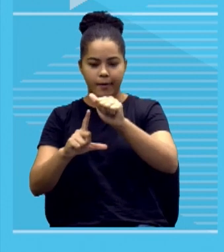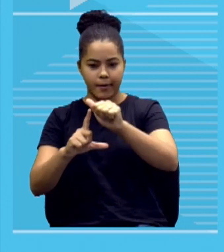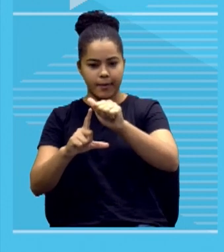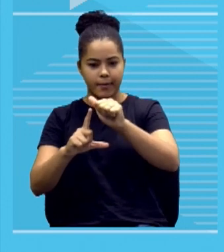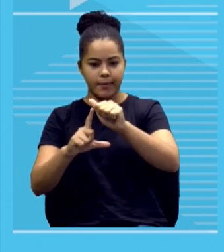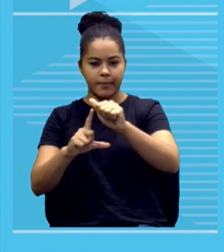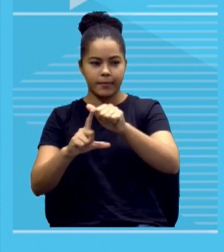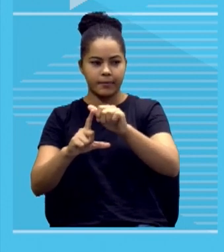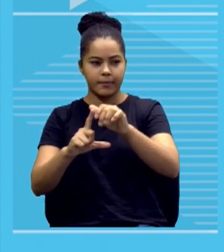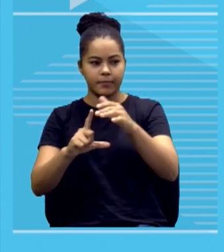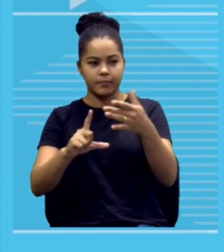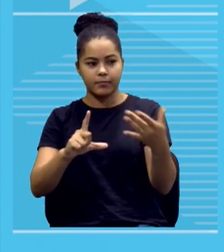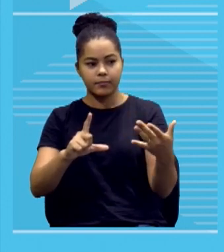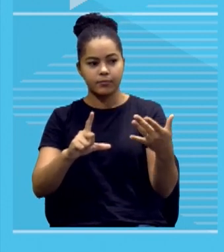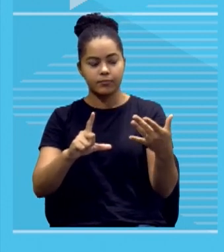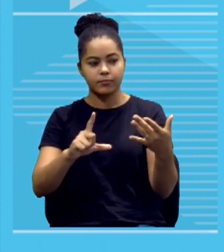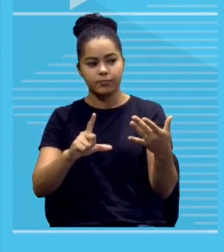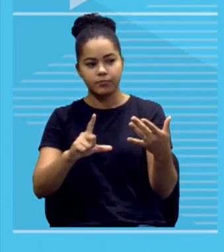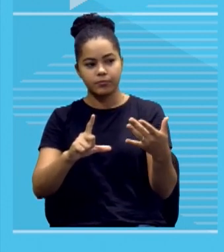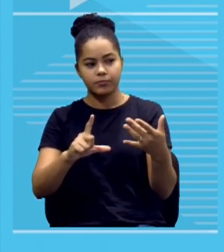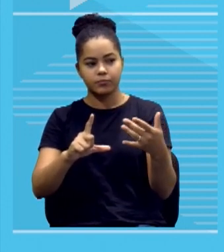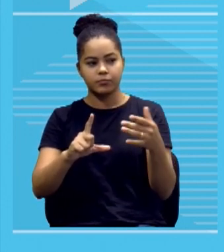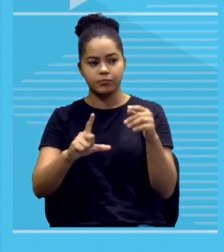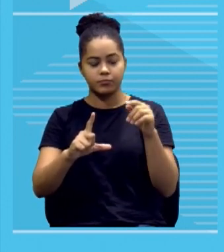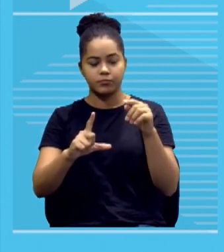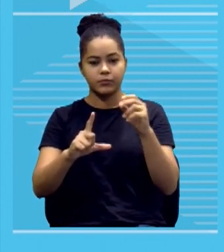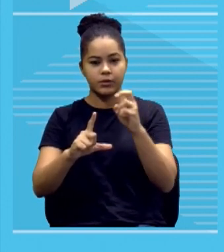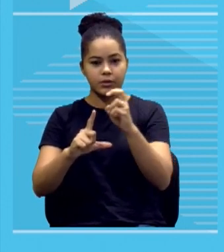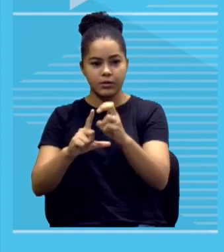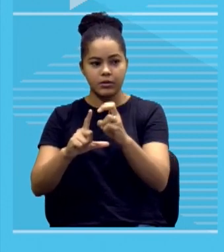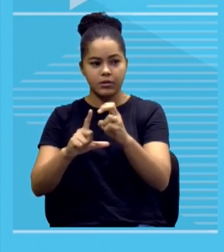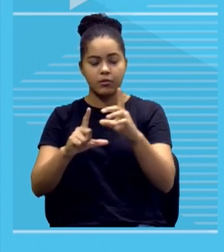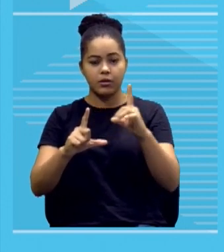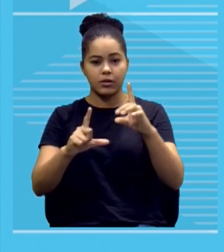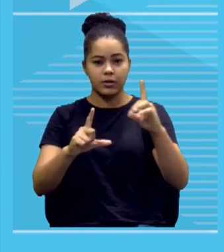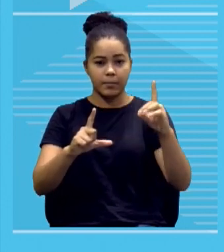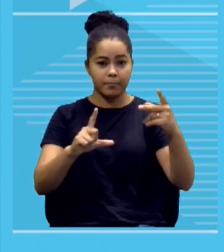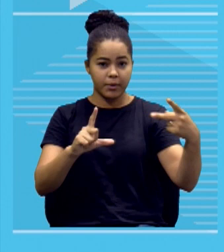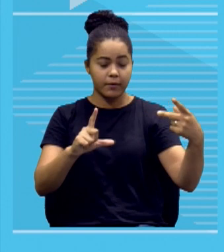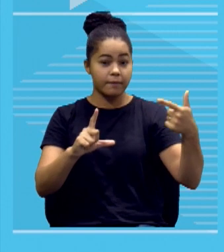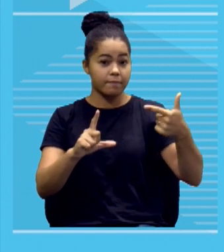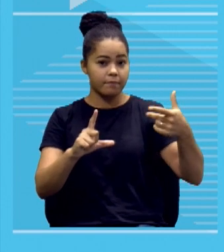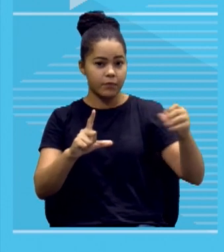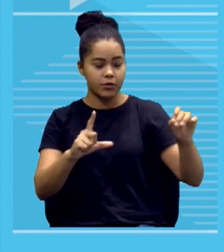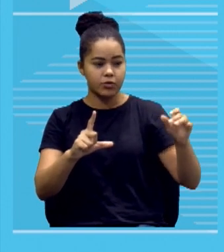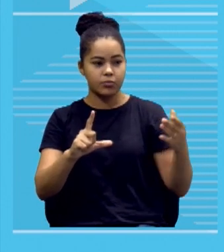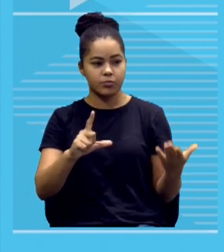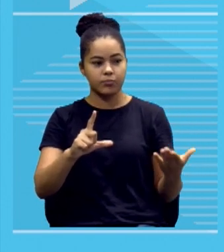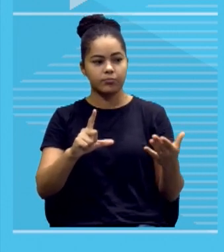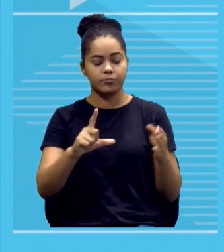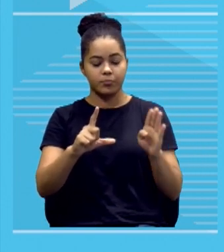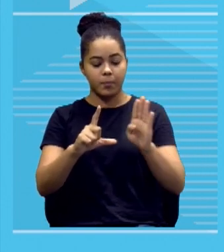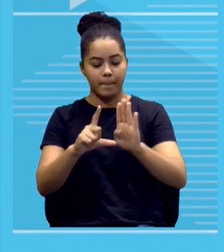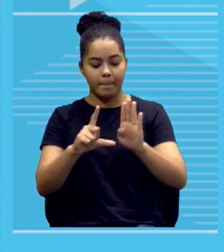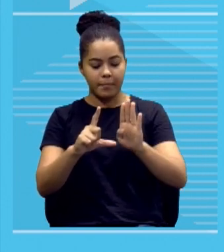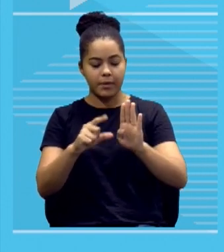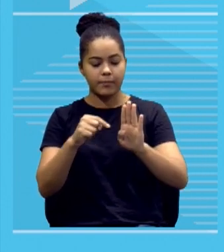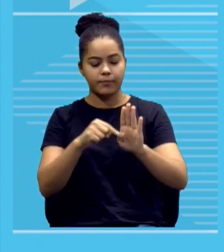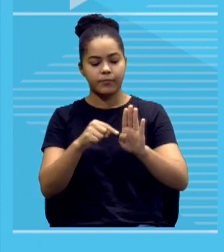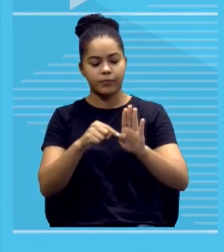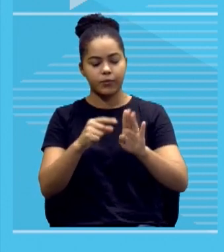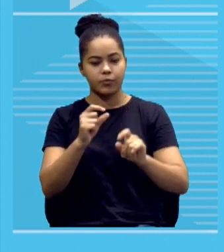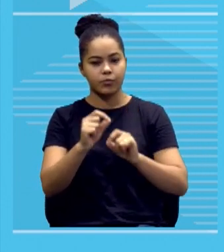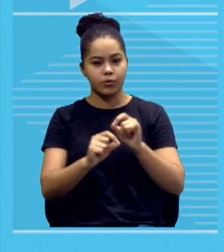o cara vai ter uma corrente de 5, uma DDP de 20, e esse ponto B, onde o cidadão vai ter uma corrente de